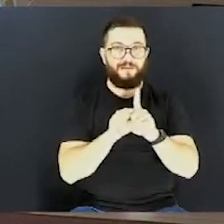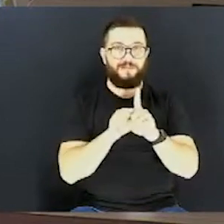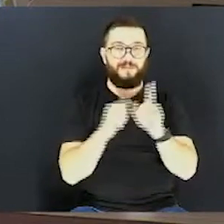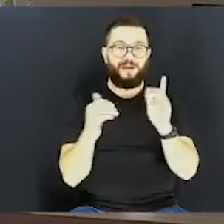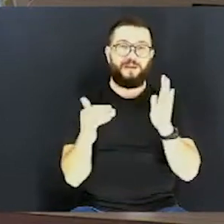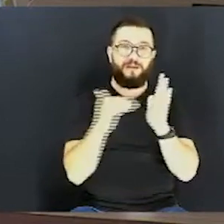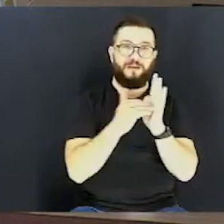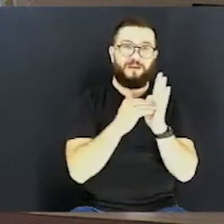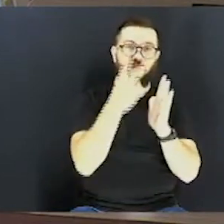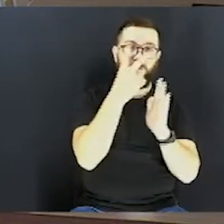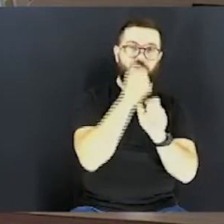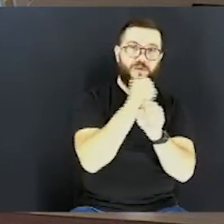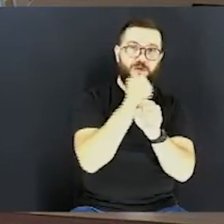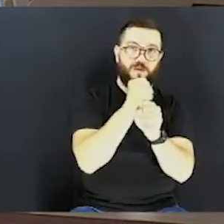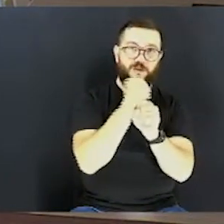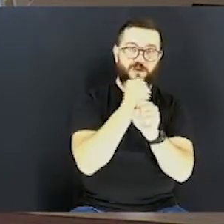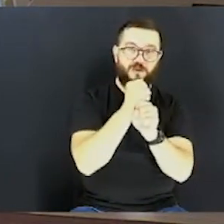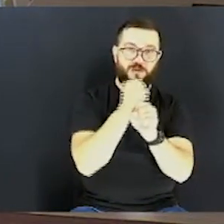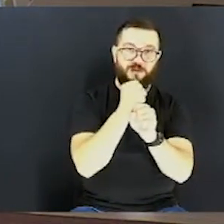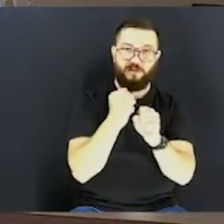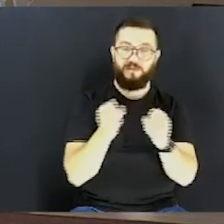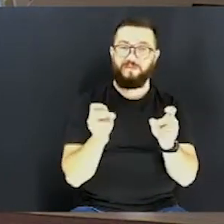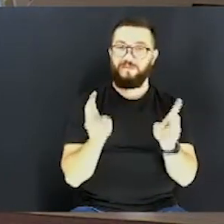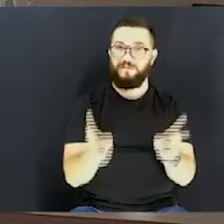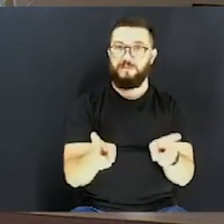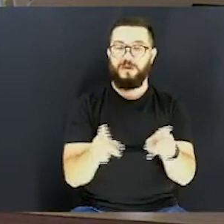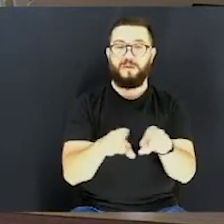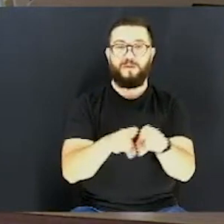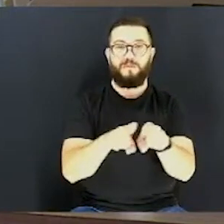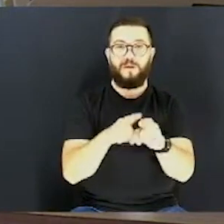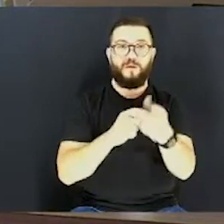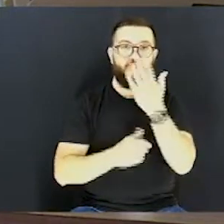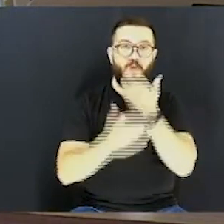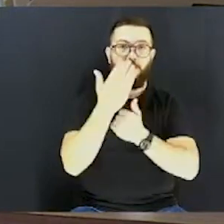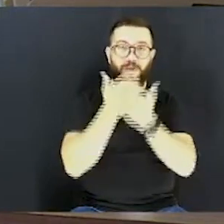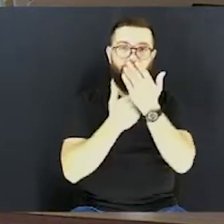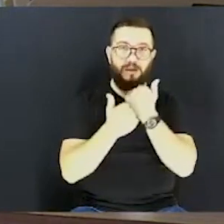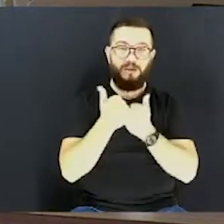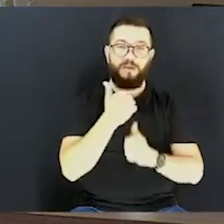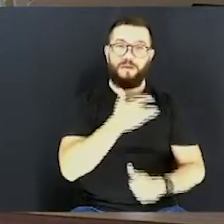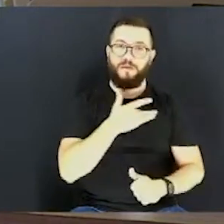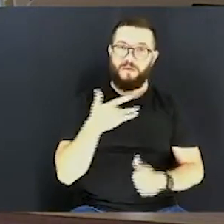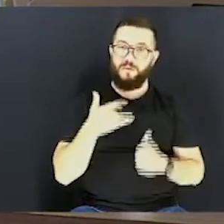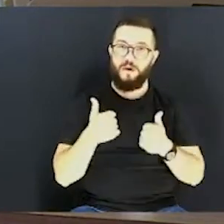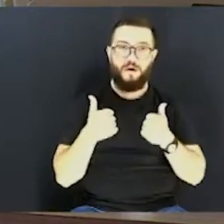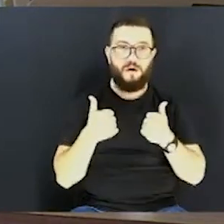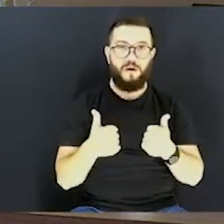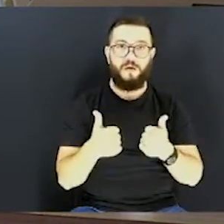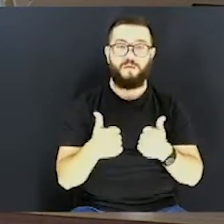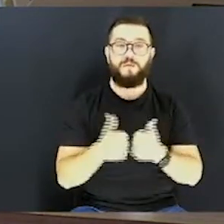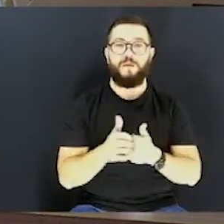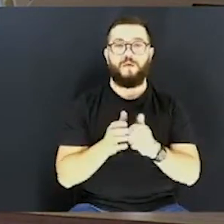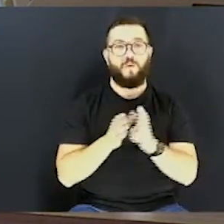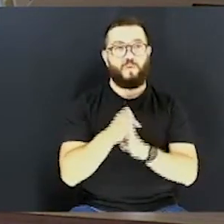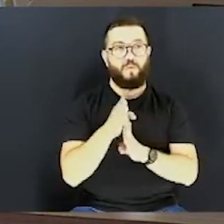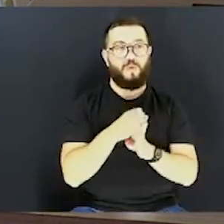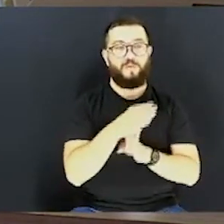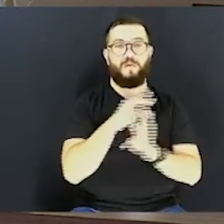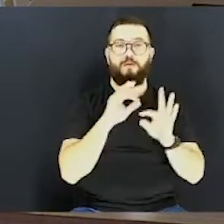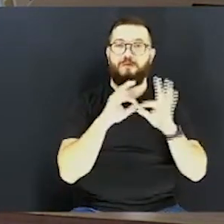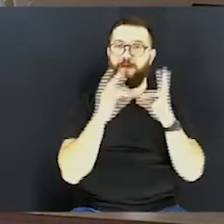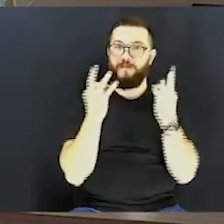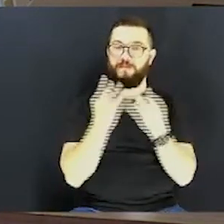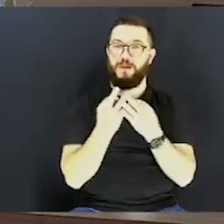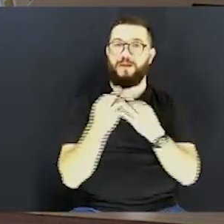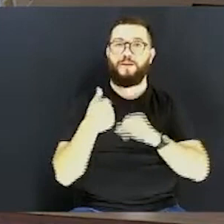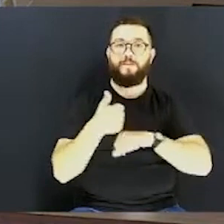como promover a alimentação saudável das crianças de 0 a 6 anos por meio de orientação às famílias, aos profissionais da saúde e